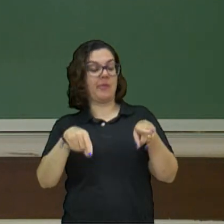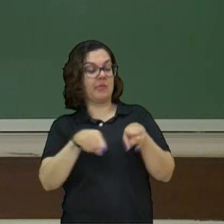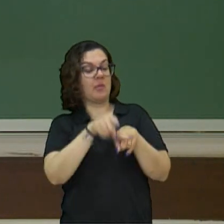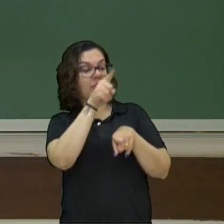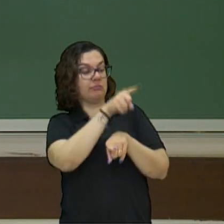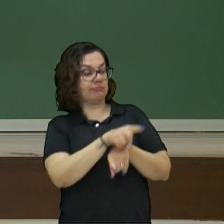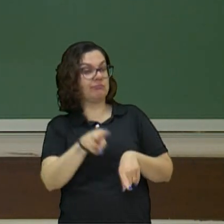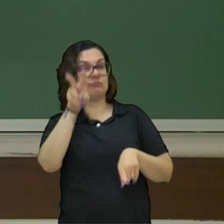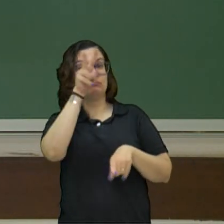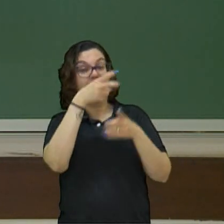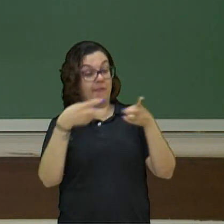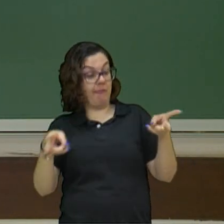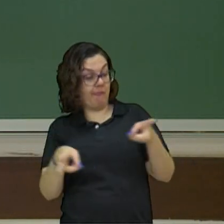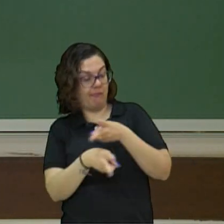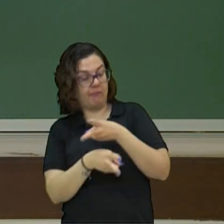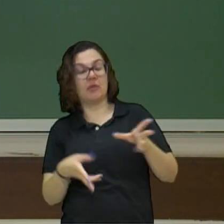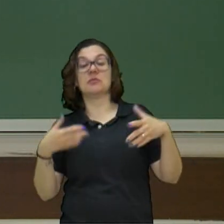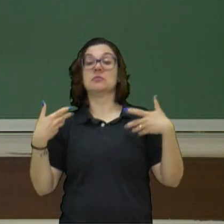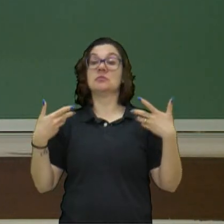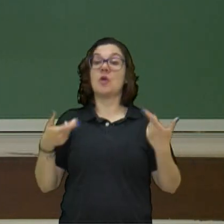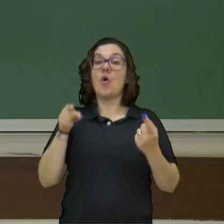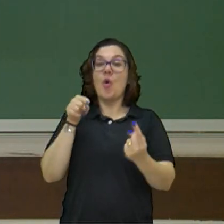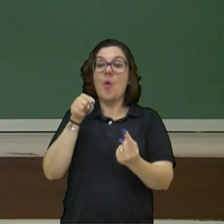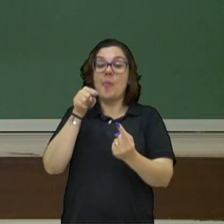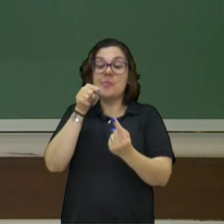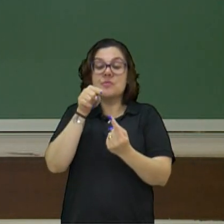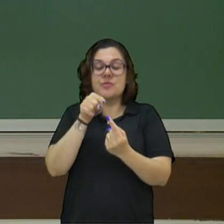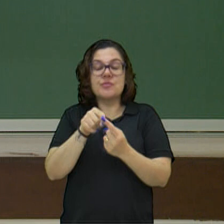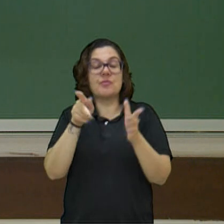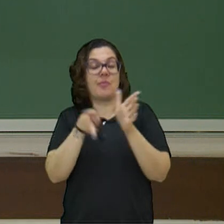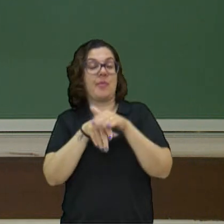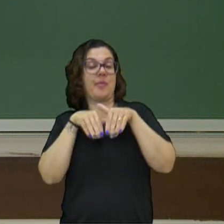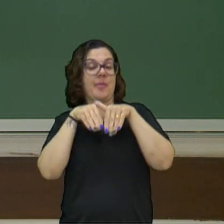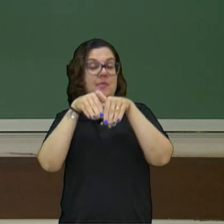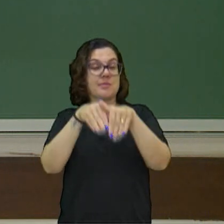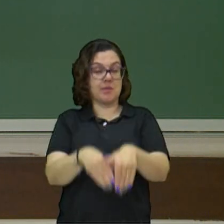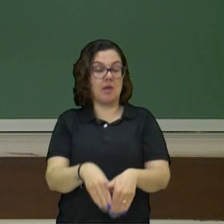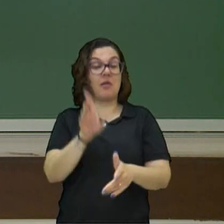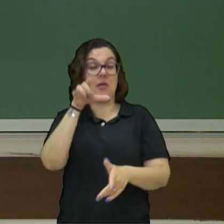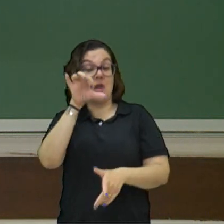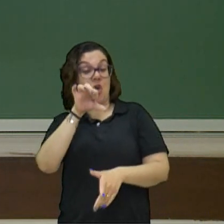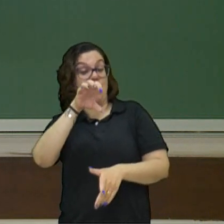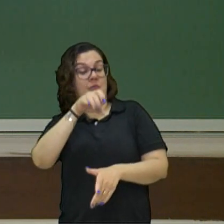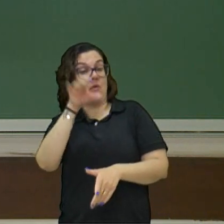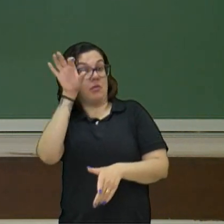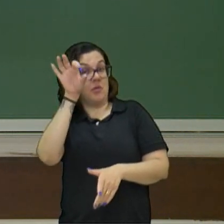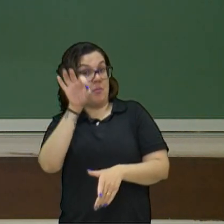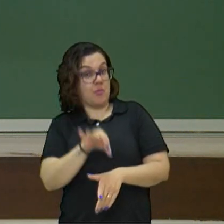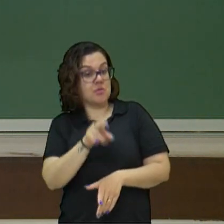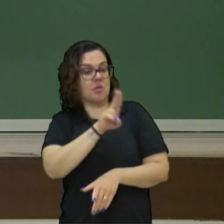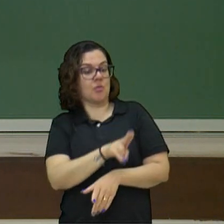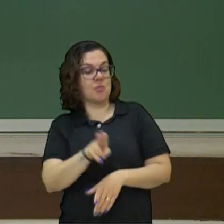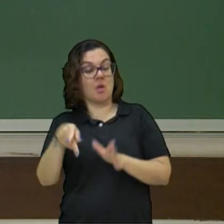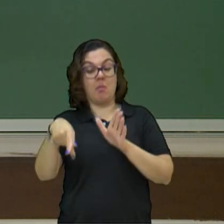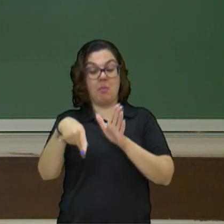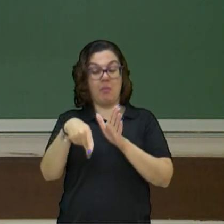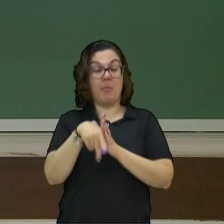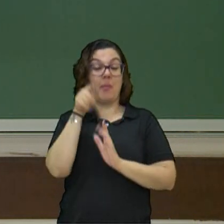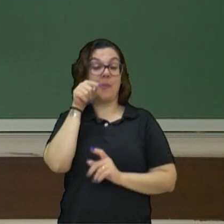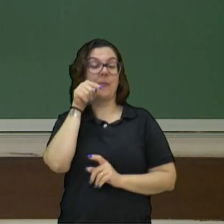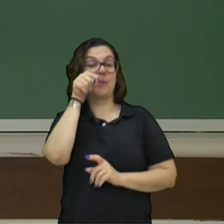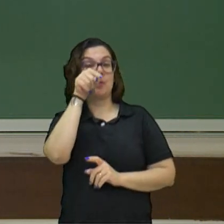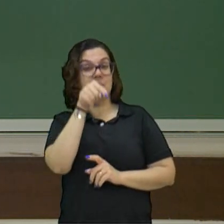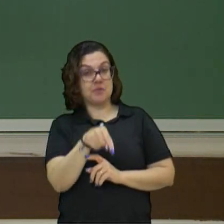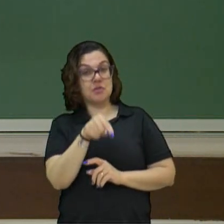objetivo do dos australianos era chegar em 2018 com 90 porcento da população sendo abastecida com energia